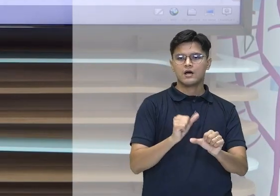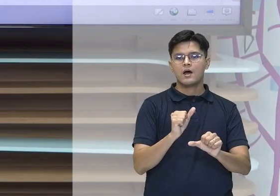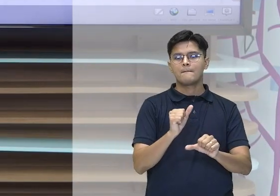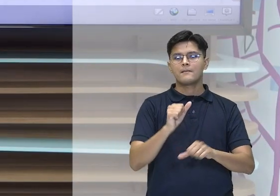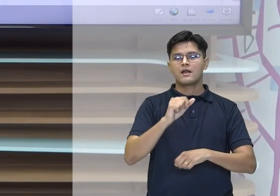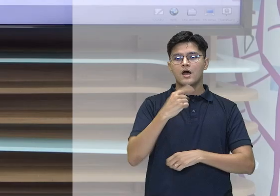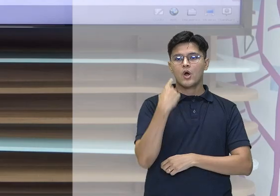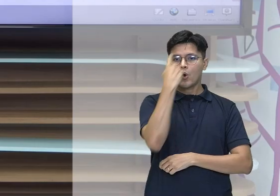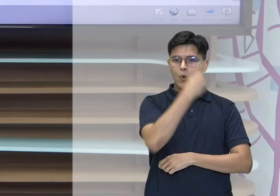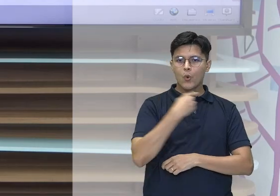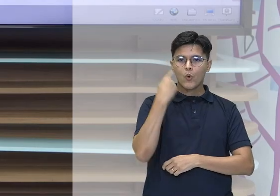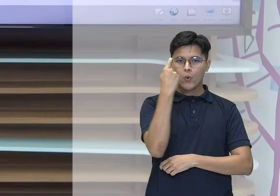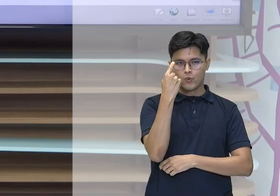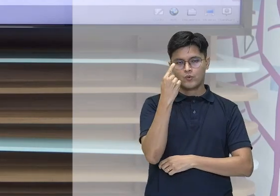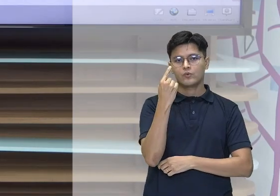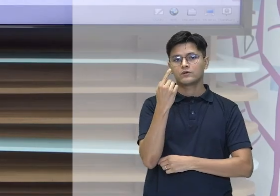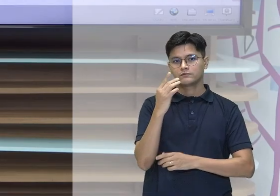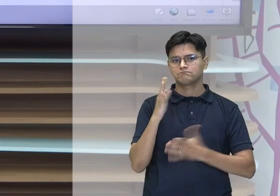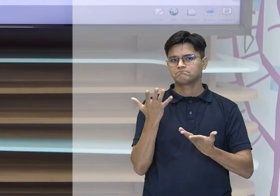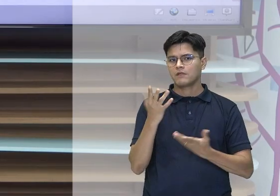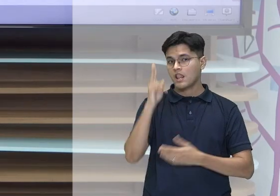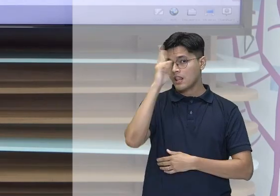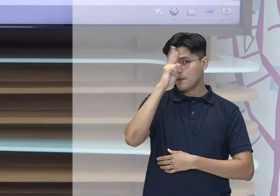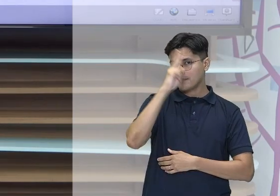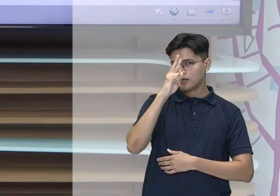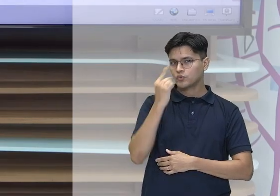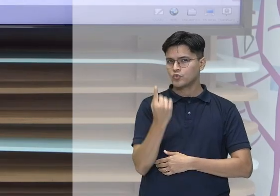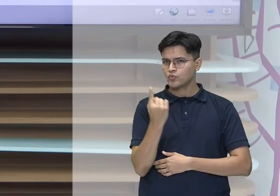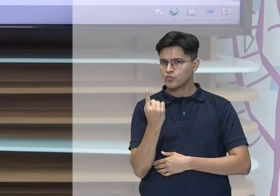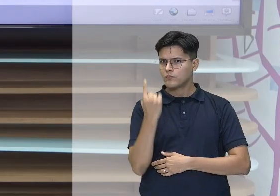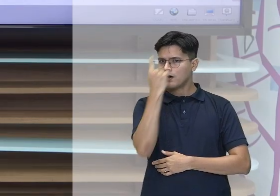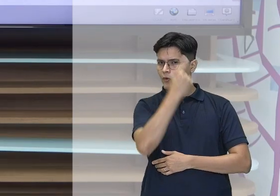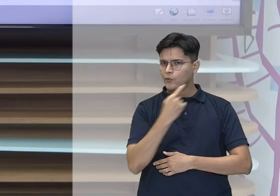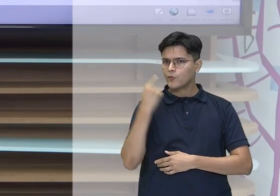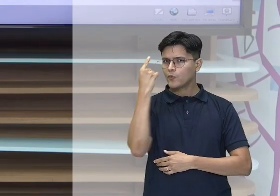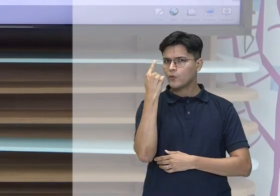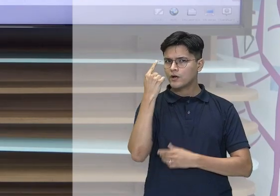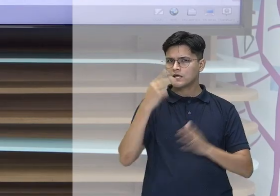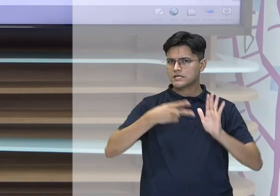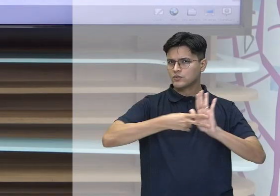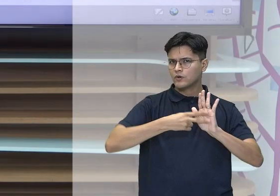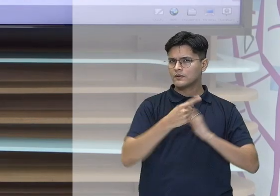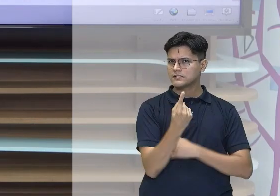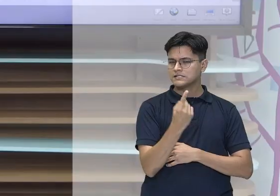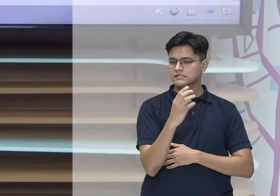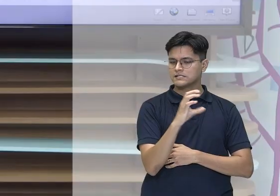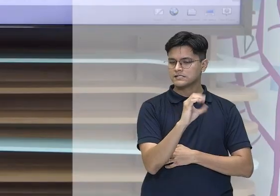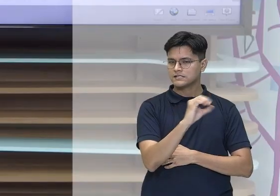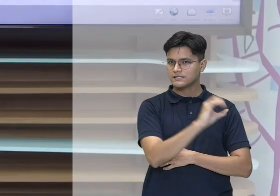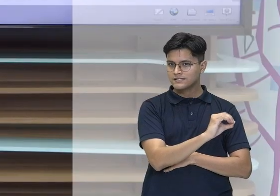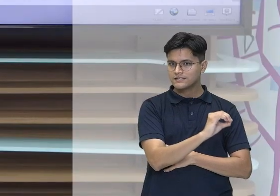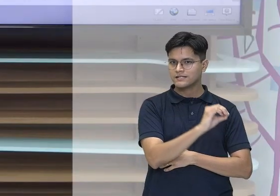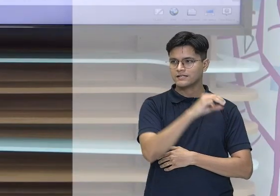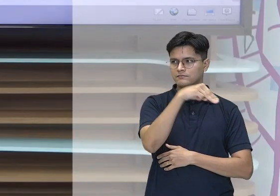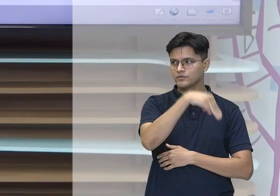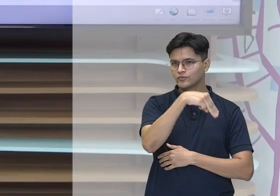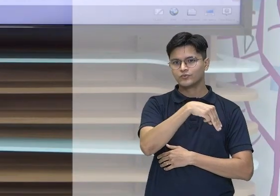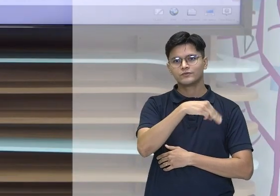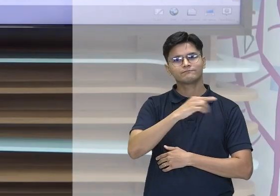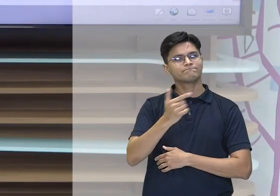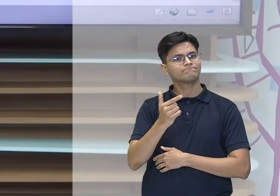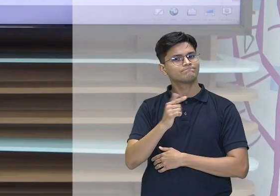não temos 100 minutos em uma hora. Quando a gente vai converter, tem que lembrar que uma hora